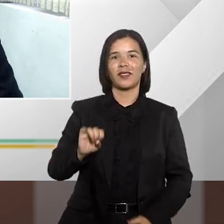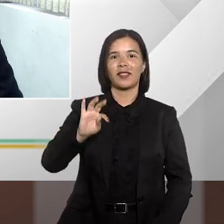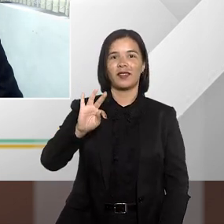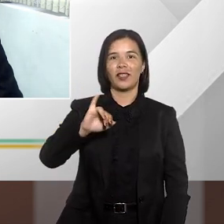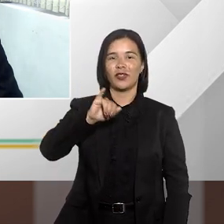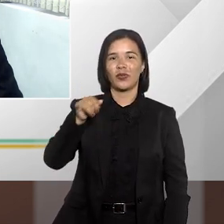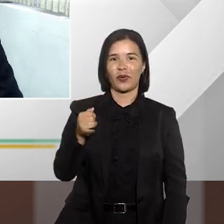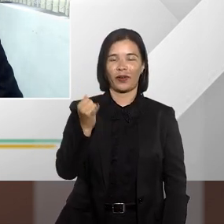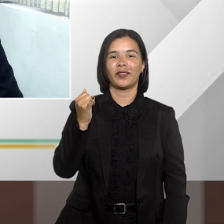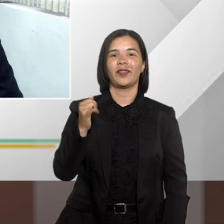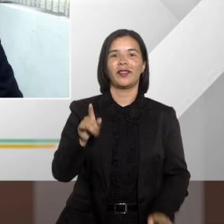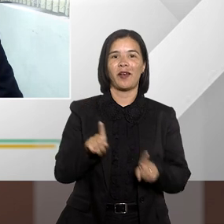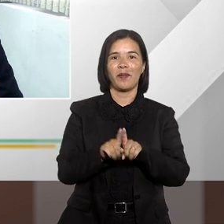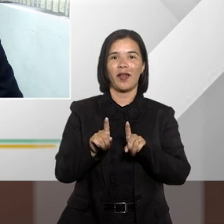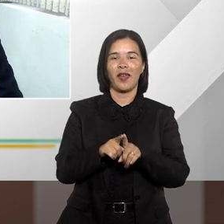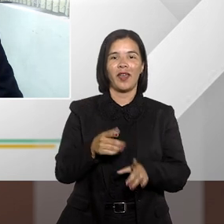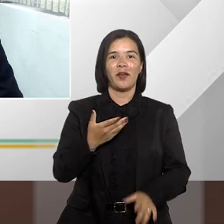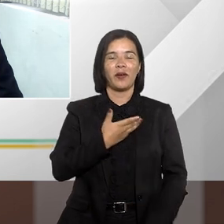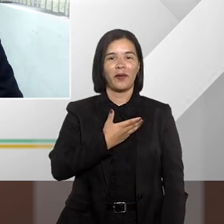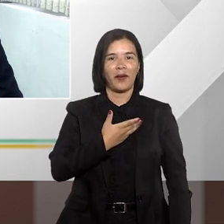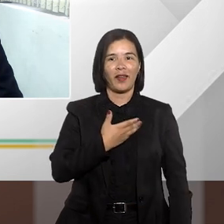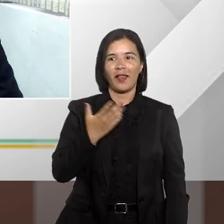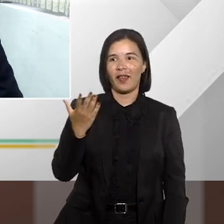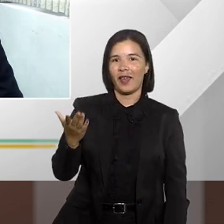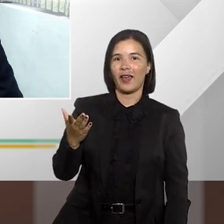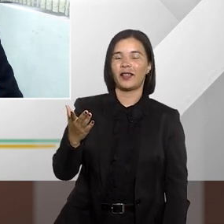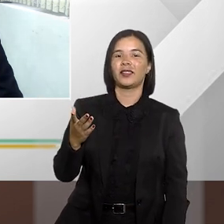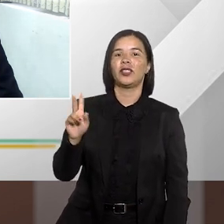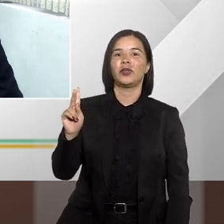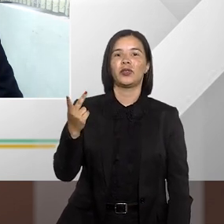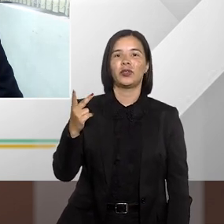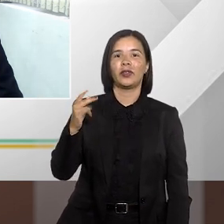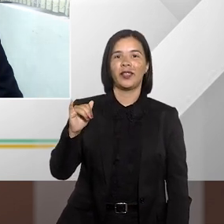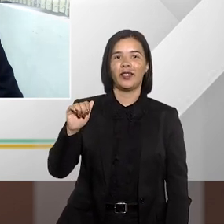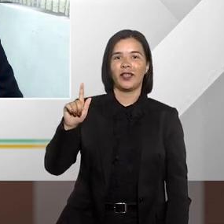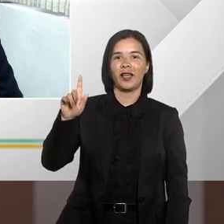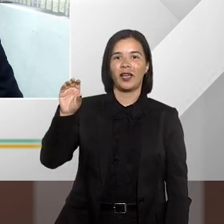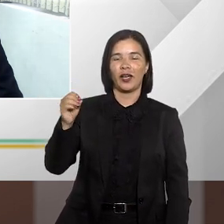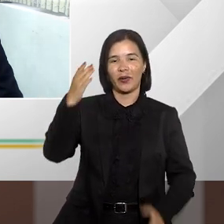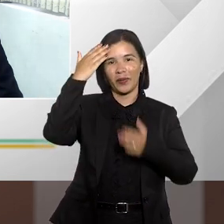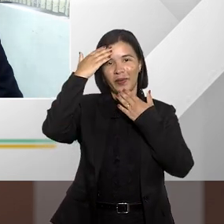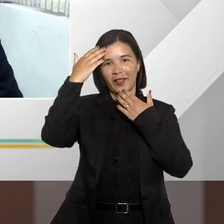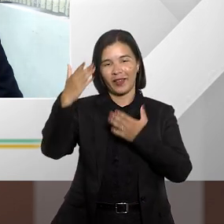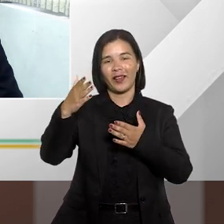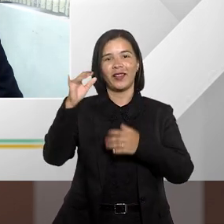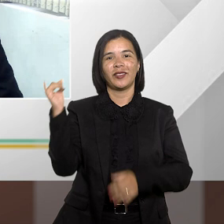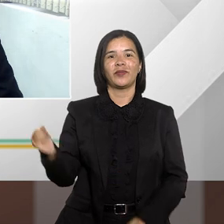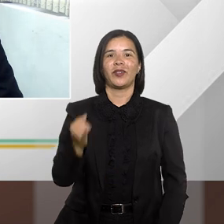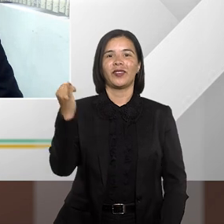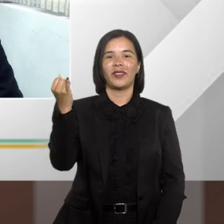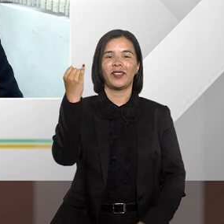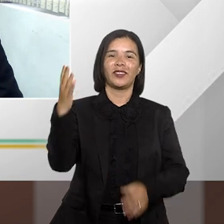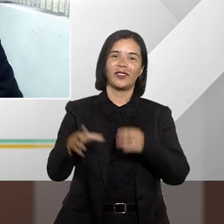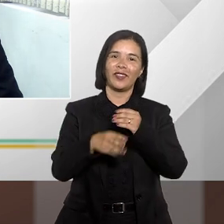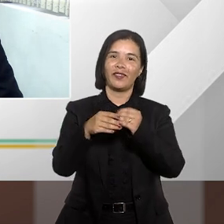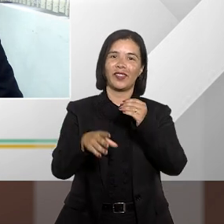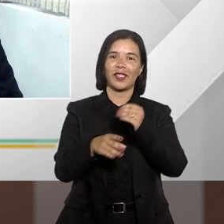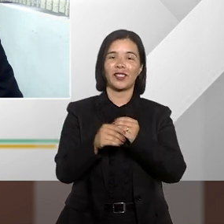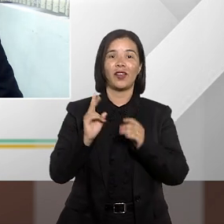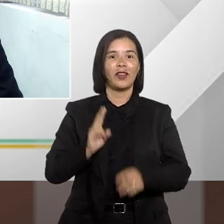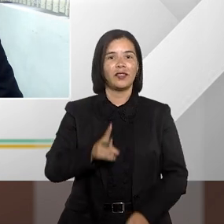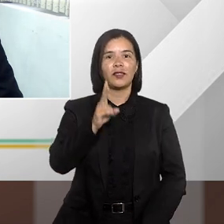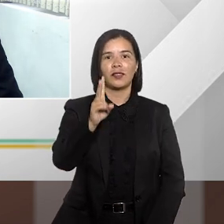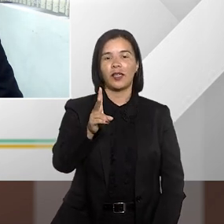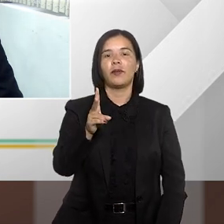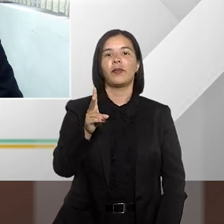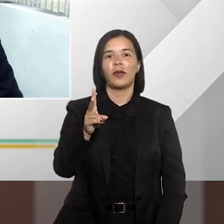salve ao meu colega aqui, o doutor Iago, pela importante manifestação. Estou à disposição para contribuir para o